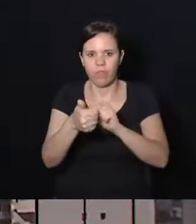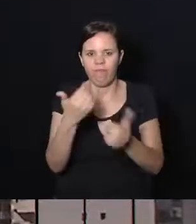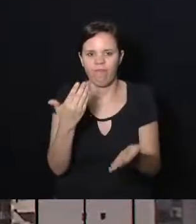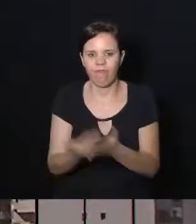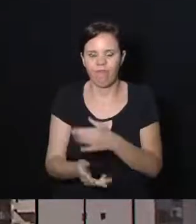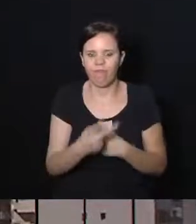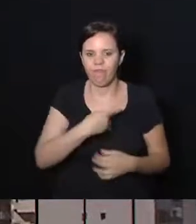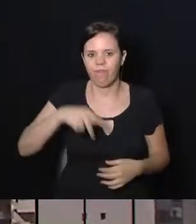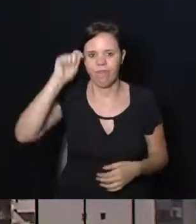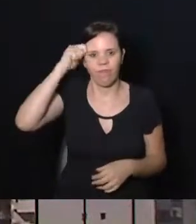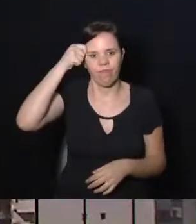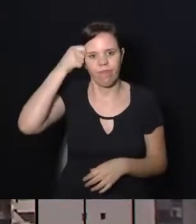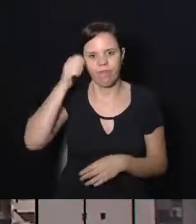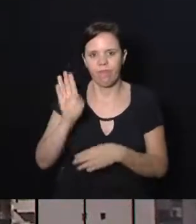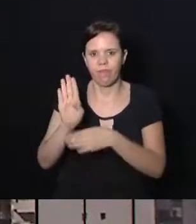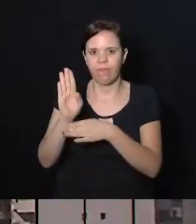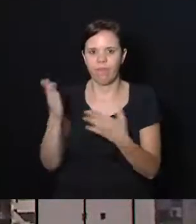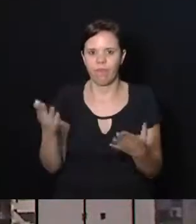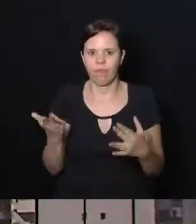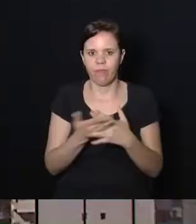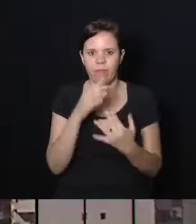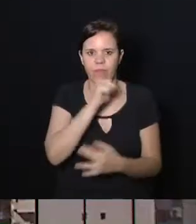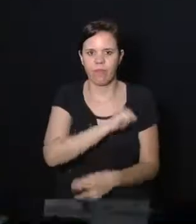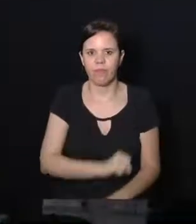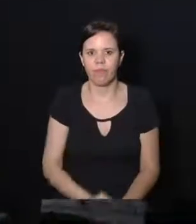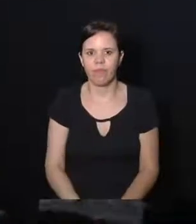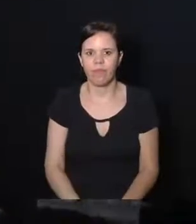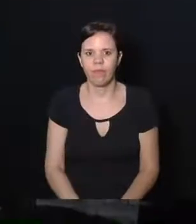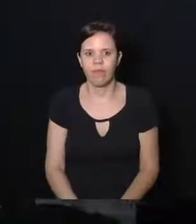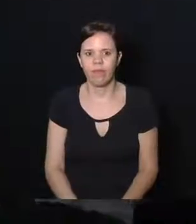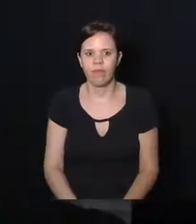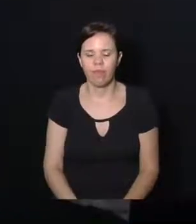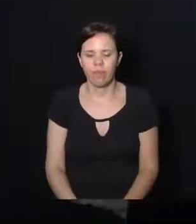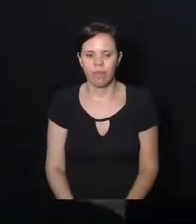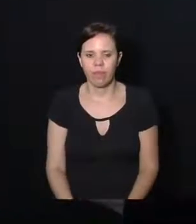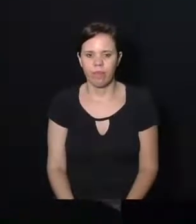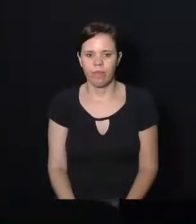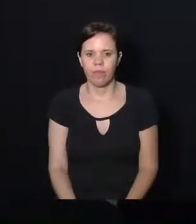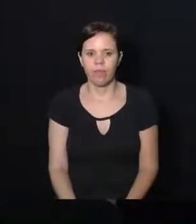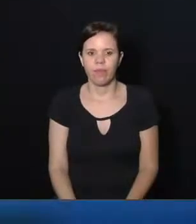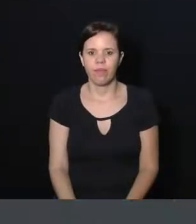derrota da Ponte Preta na Série B. O intervalo é rapidinho.